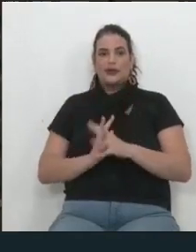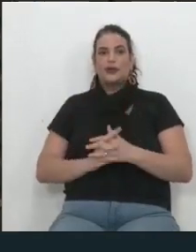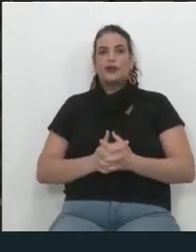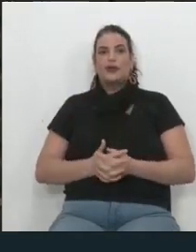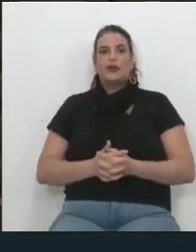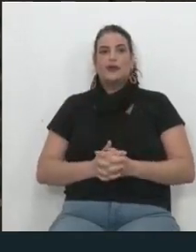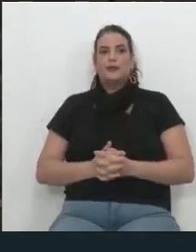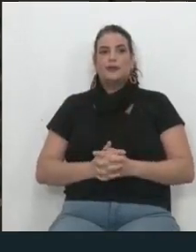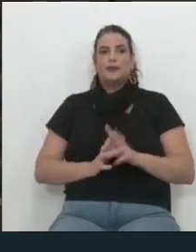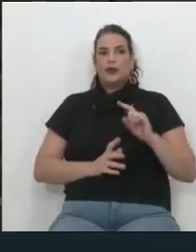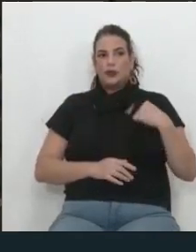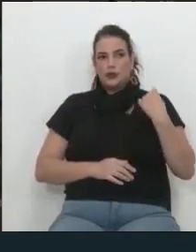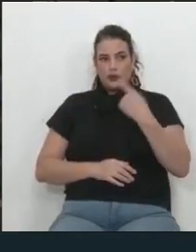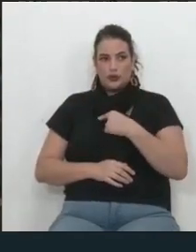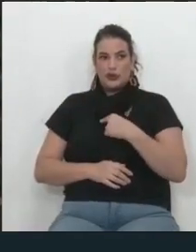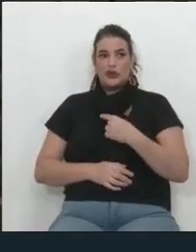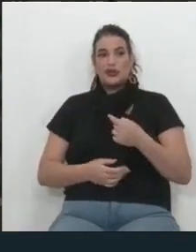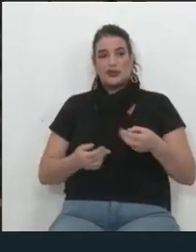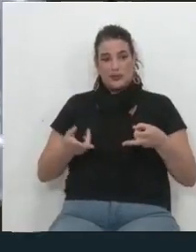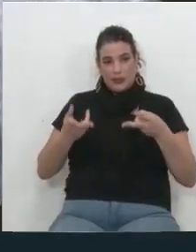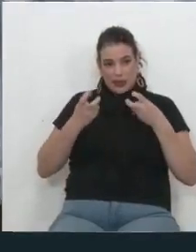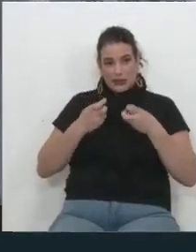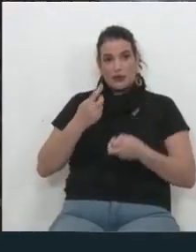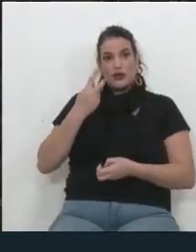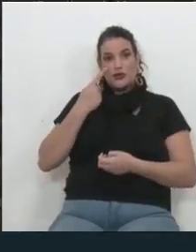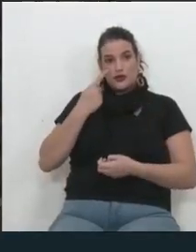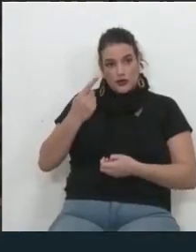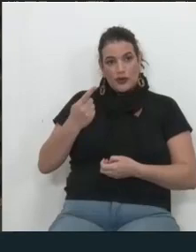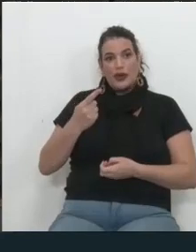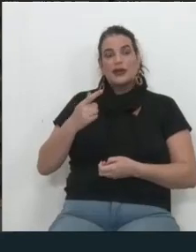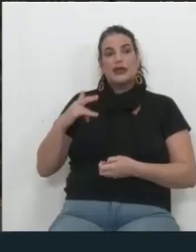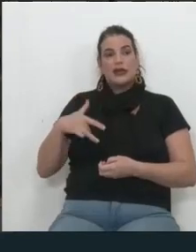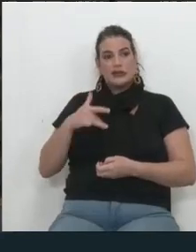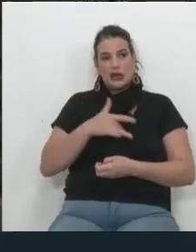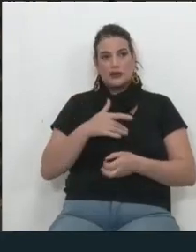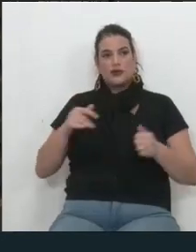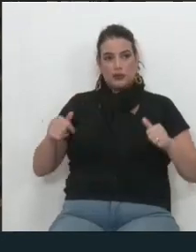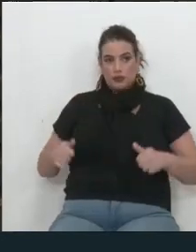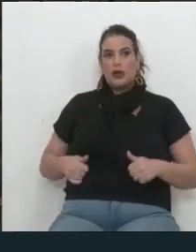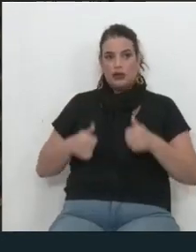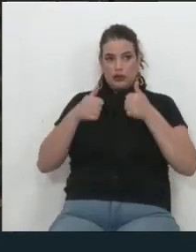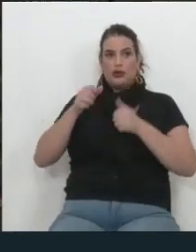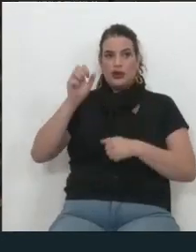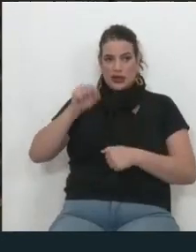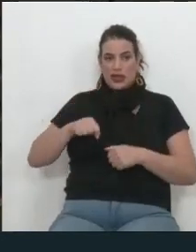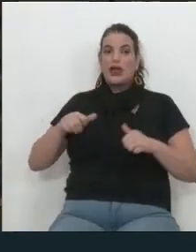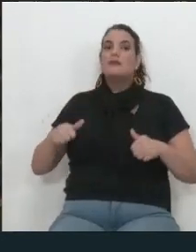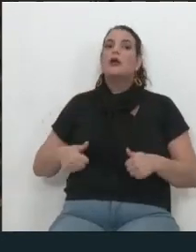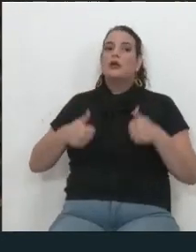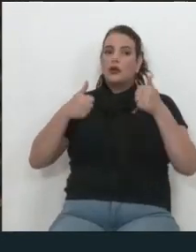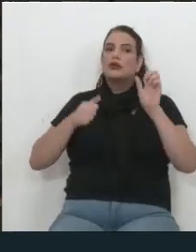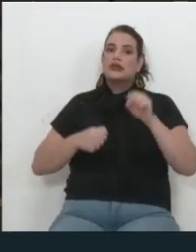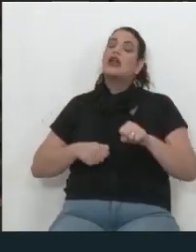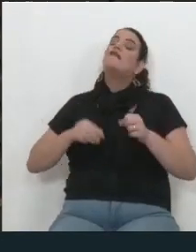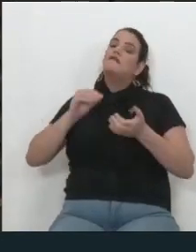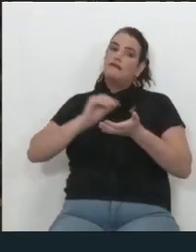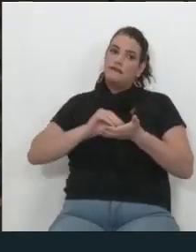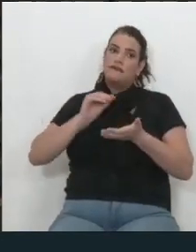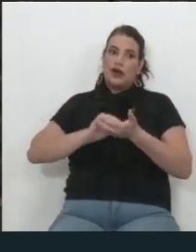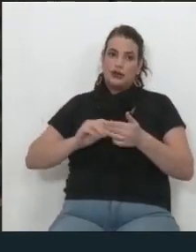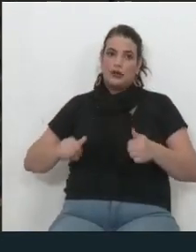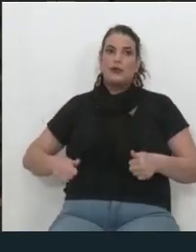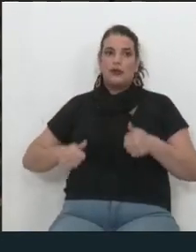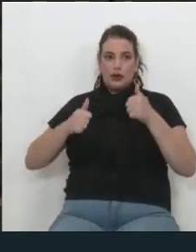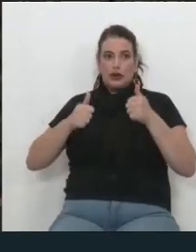podemos ver, e isso é nítido, é que a saúde melhorou, sim, melhorou bastante. Claro que tem que melhorar ainda muito,